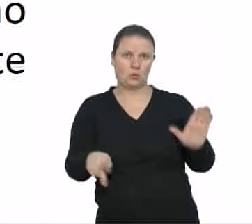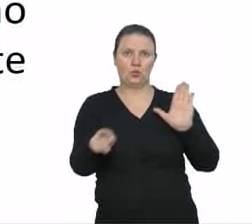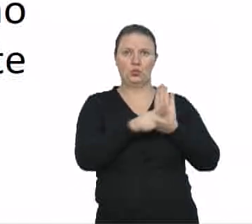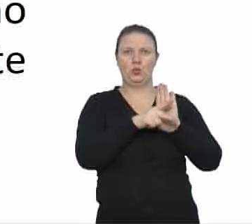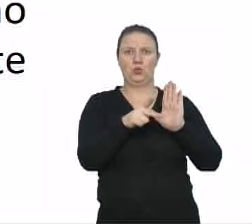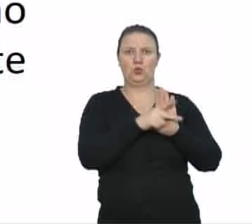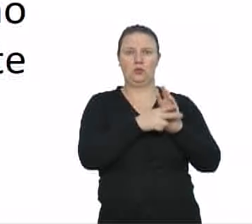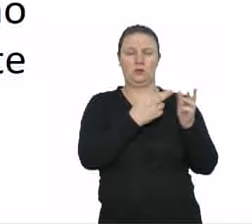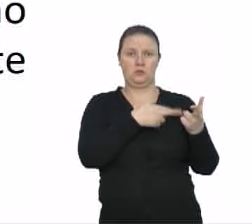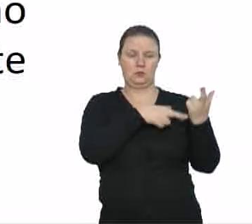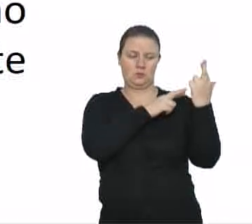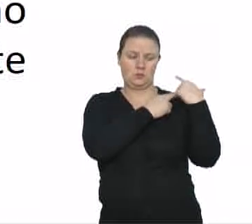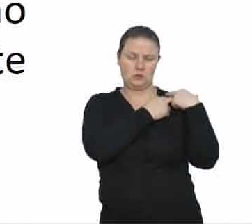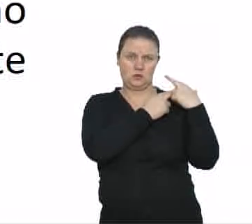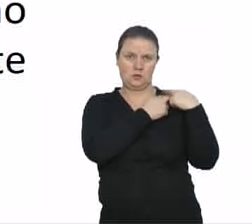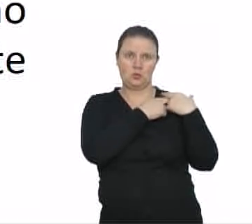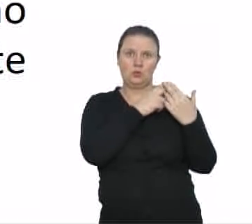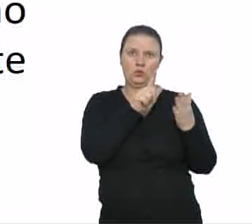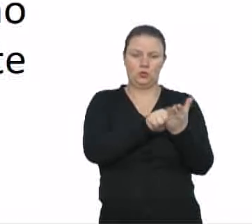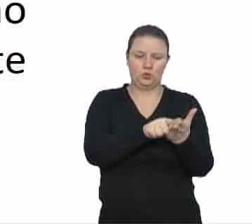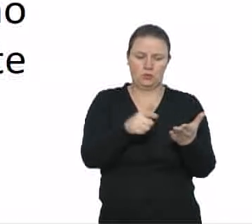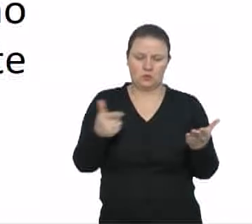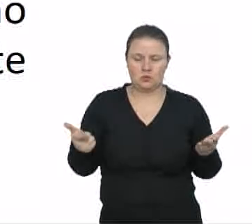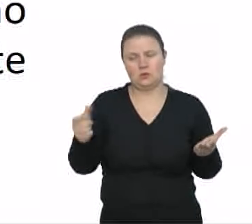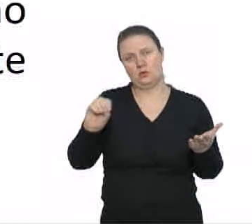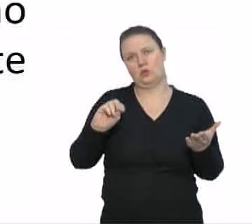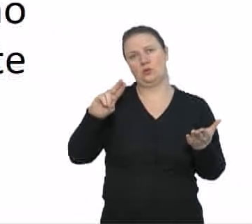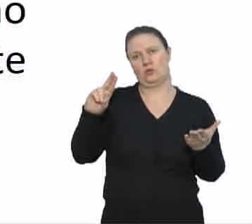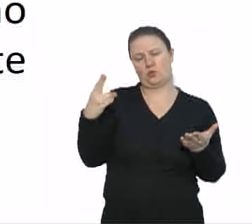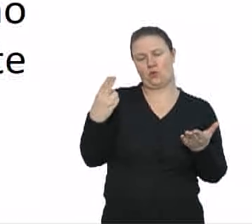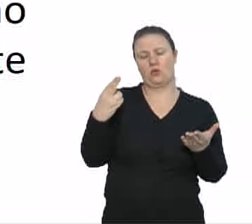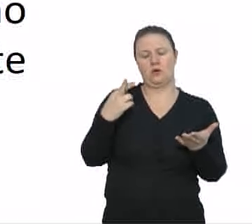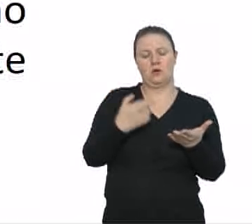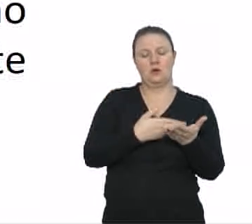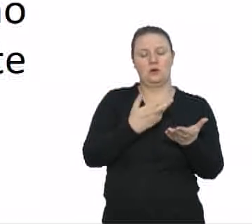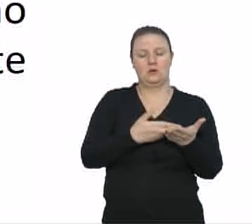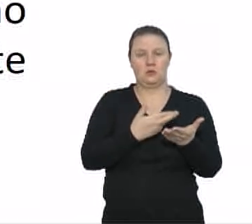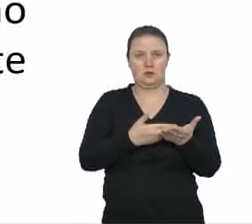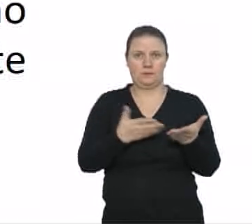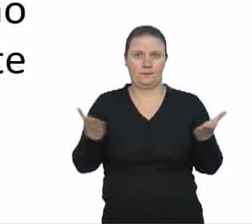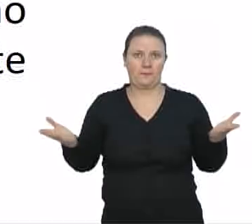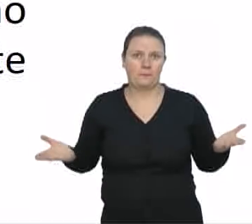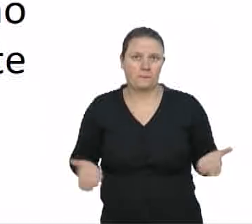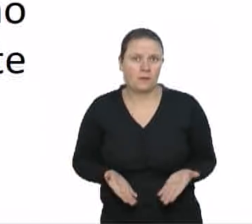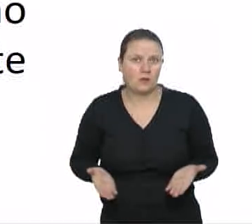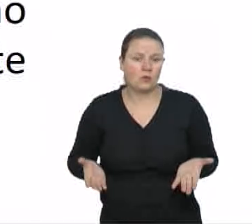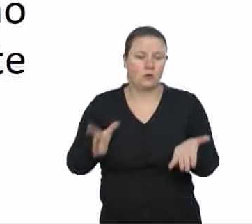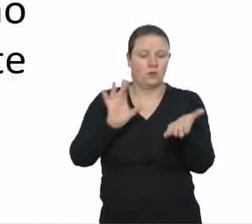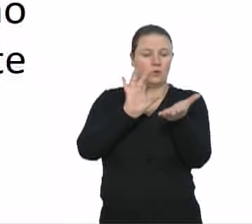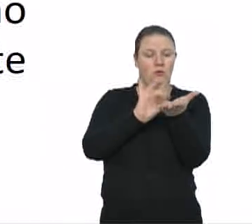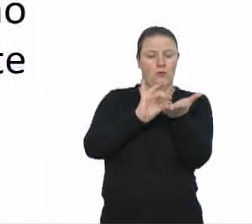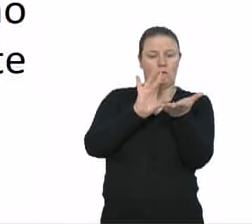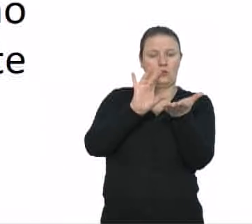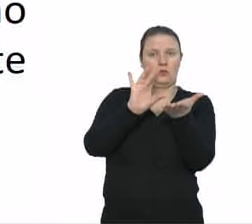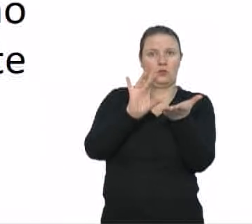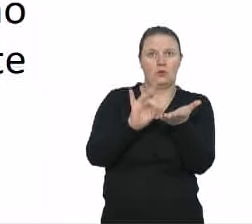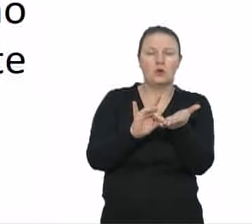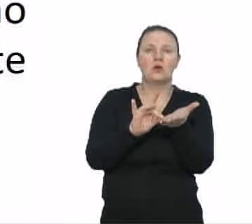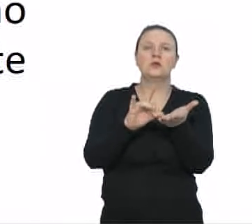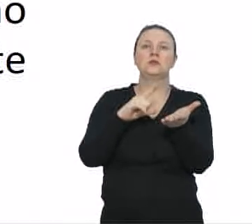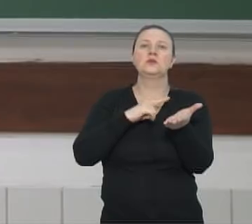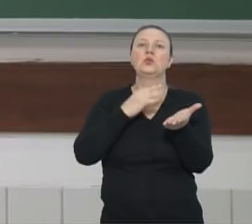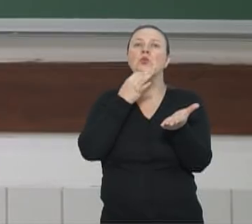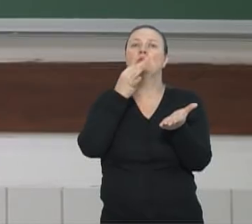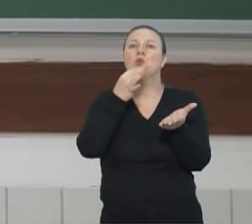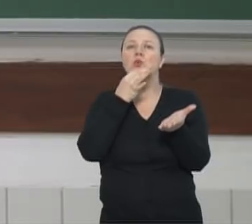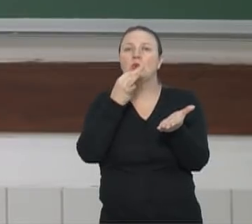do jornal, revista. Já o artigo reflete a ideia, opinião do próprio autor.